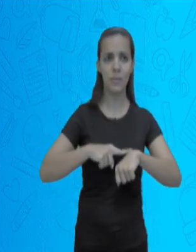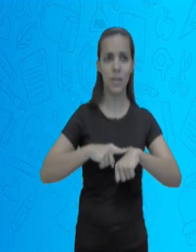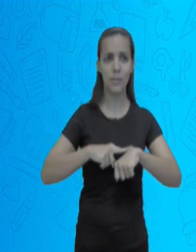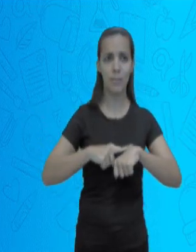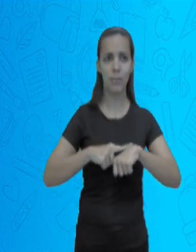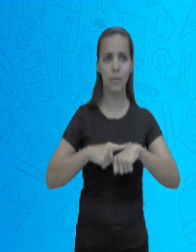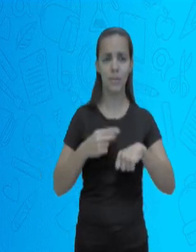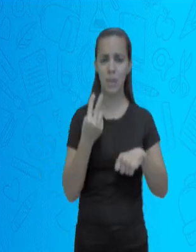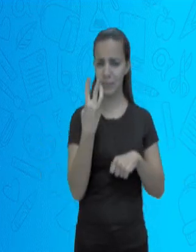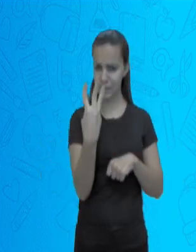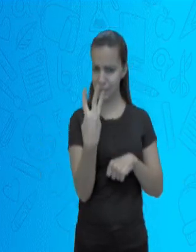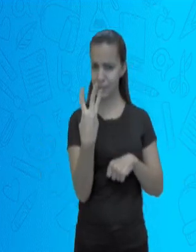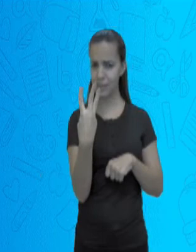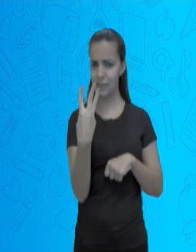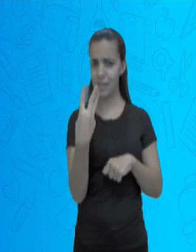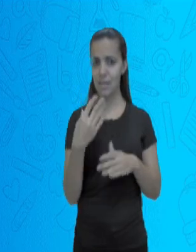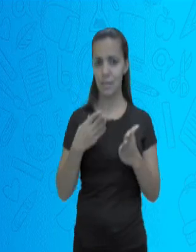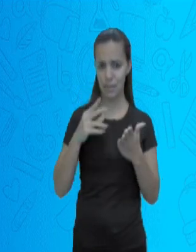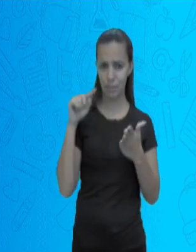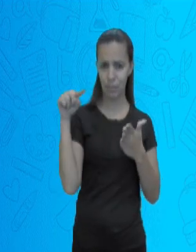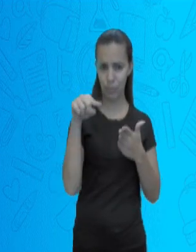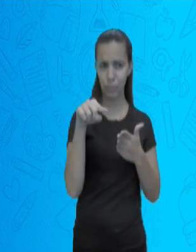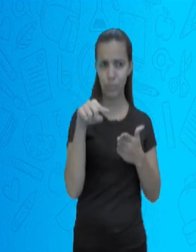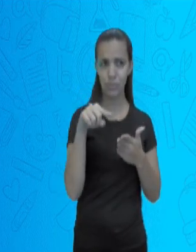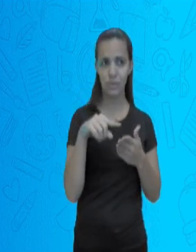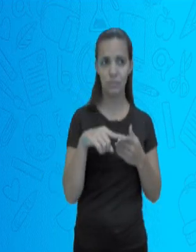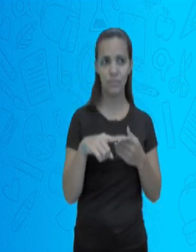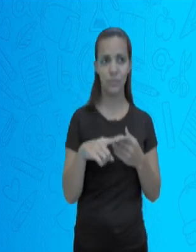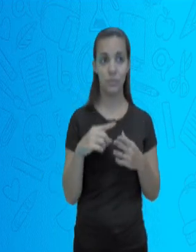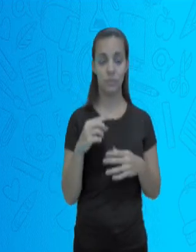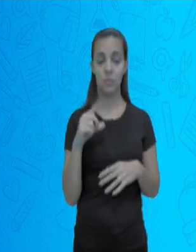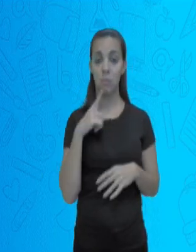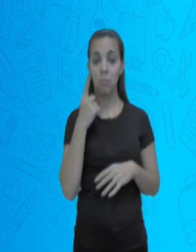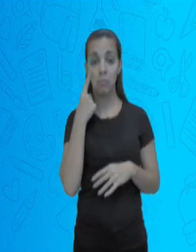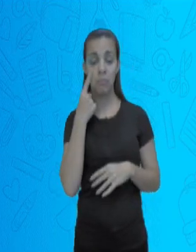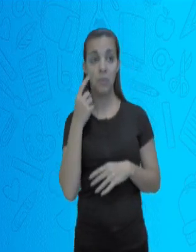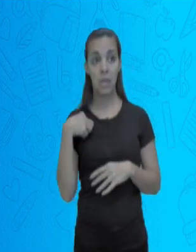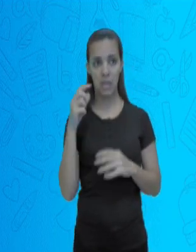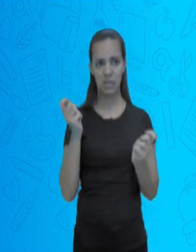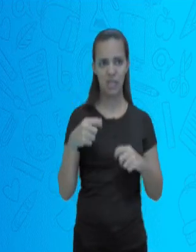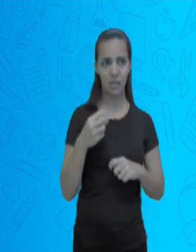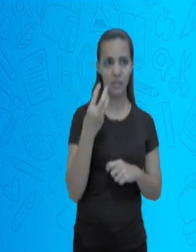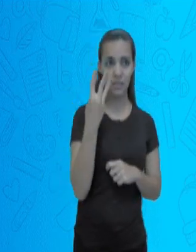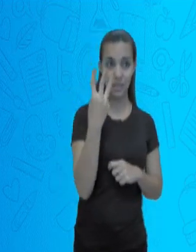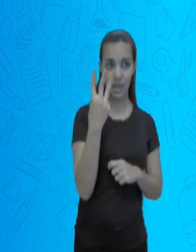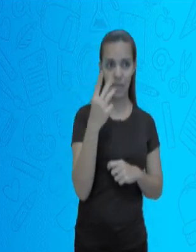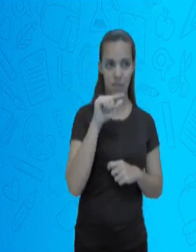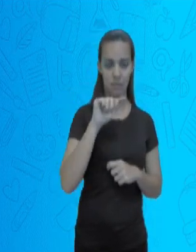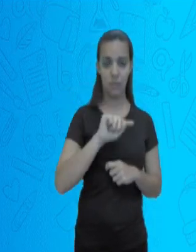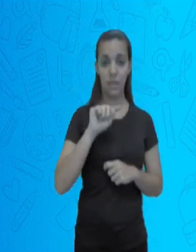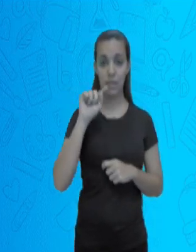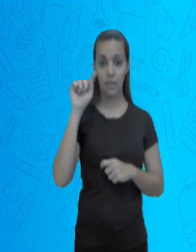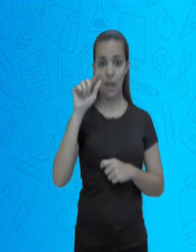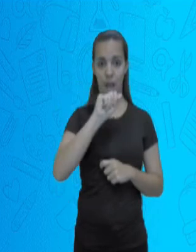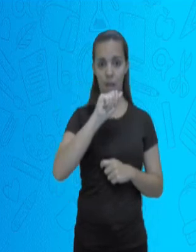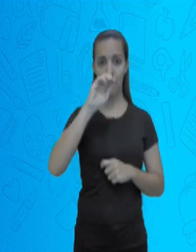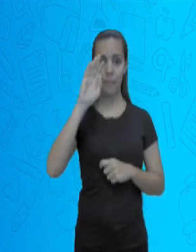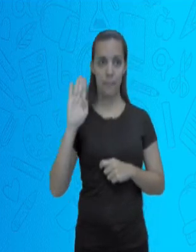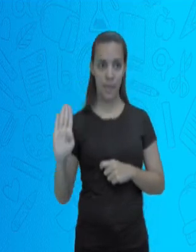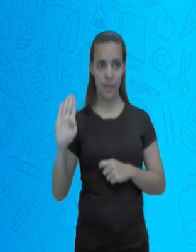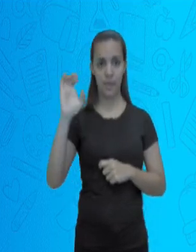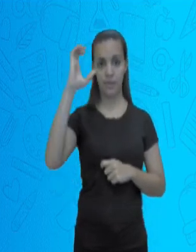por esses três pontos. Se eu tenho três pontos distintos aqui, olha, eu tenho